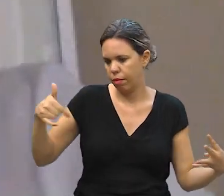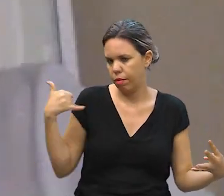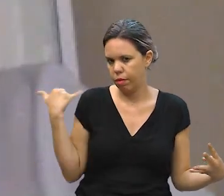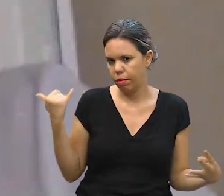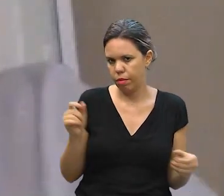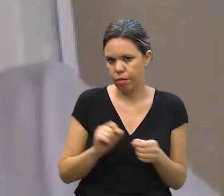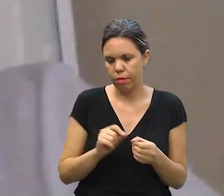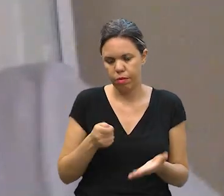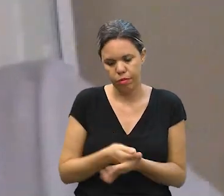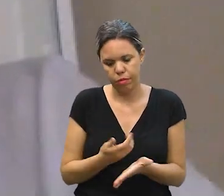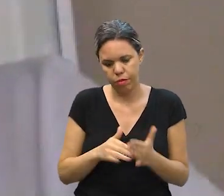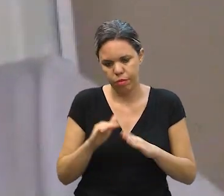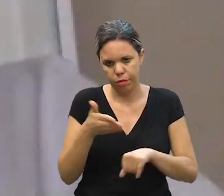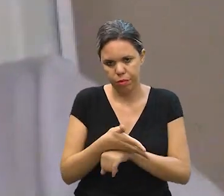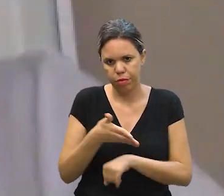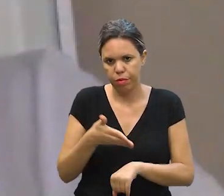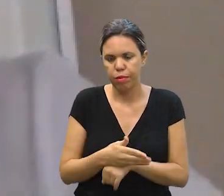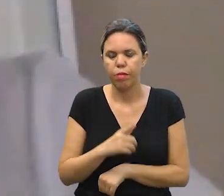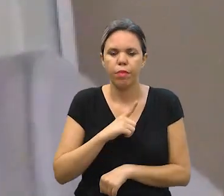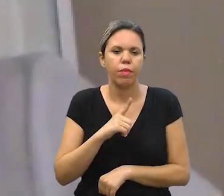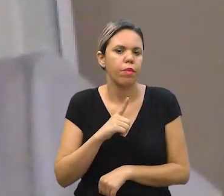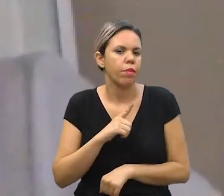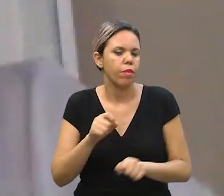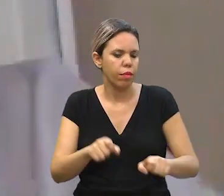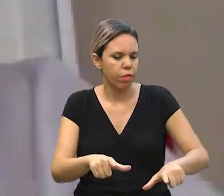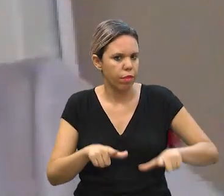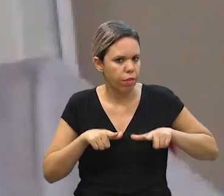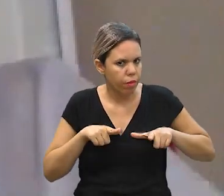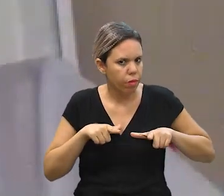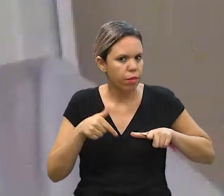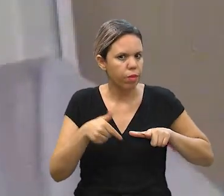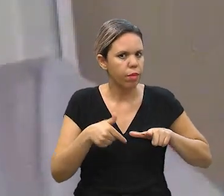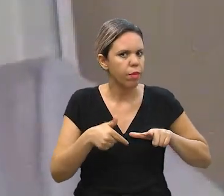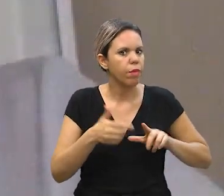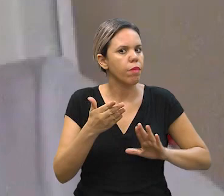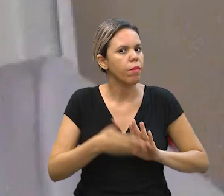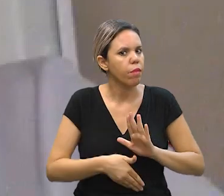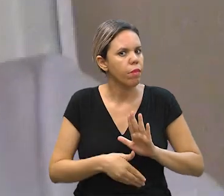17 anos, e ter um diploma